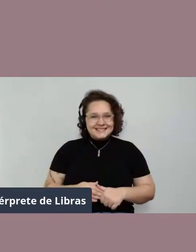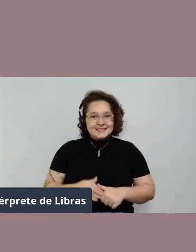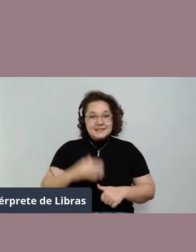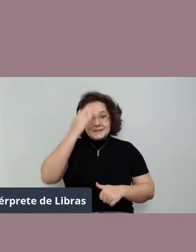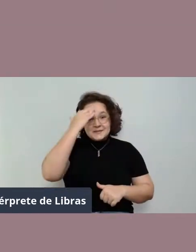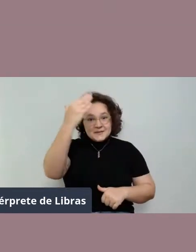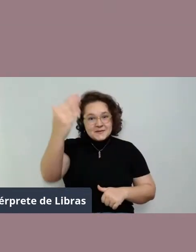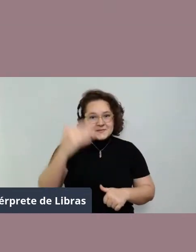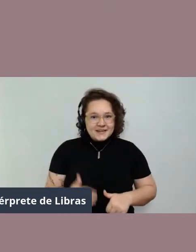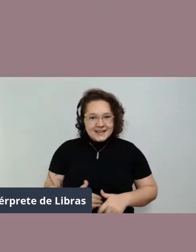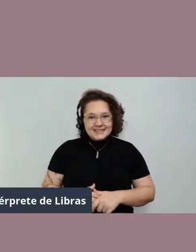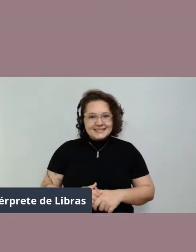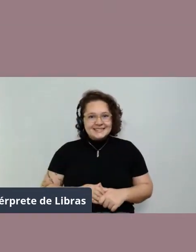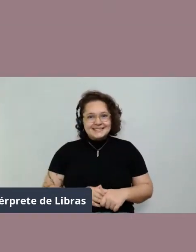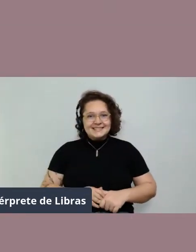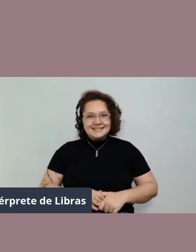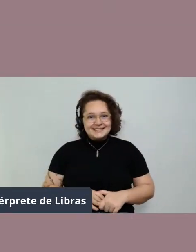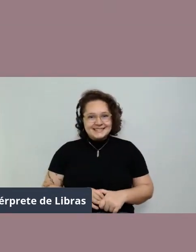Obrigada.